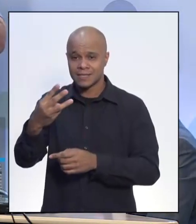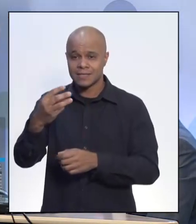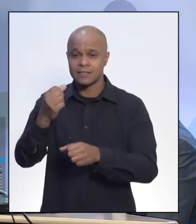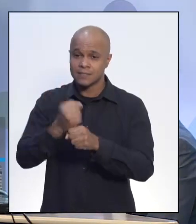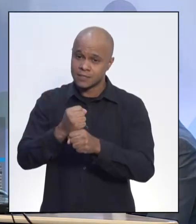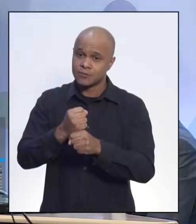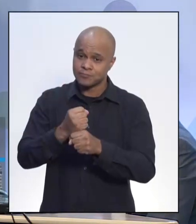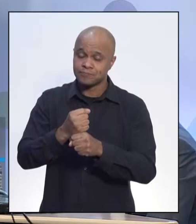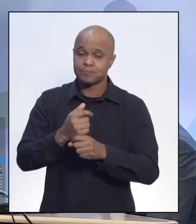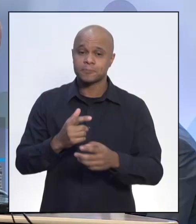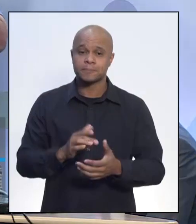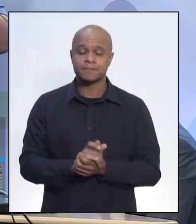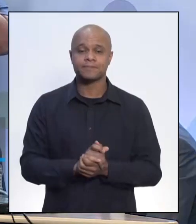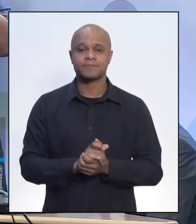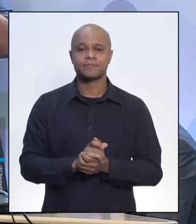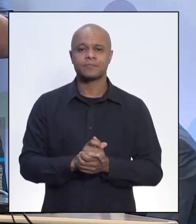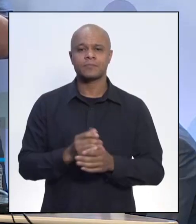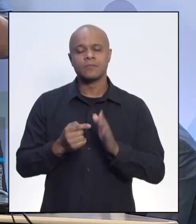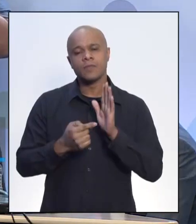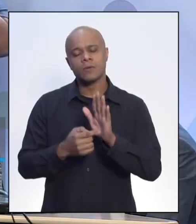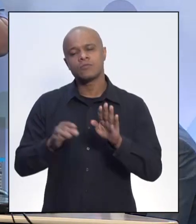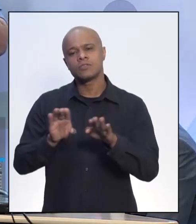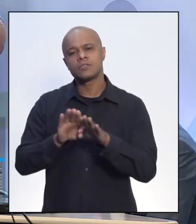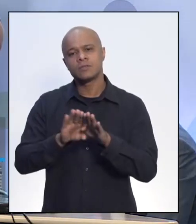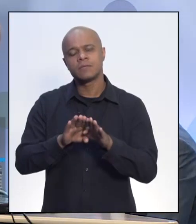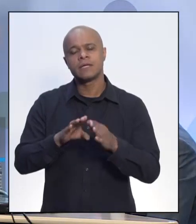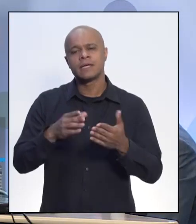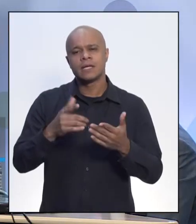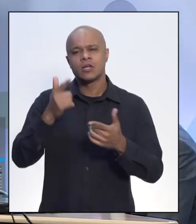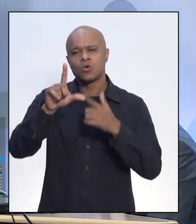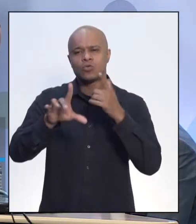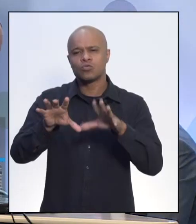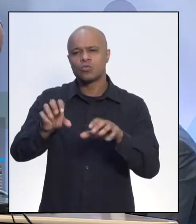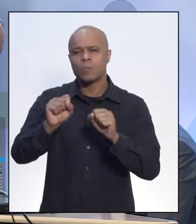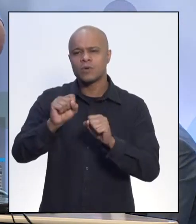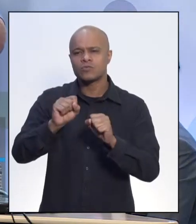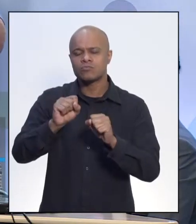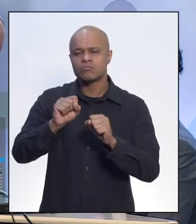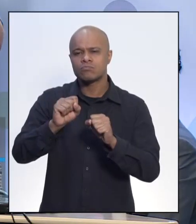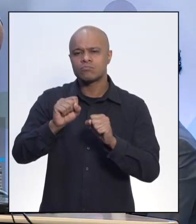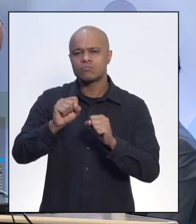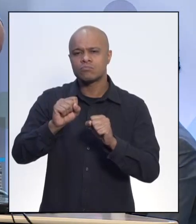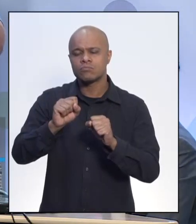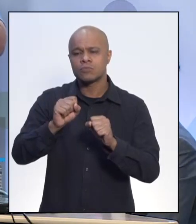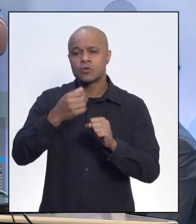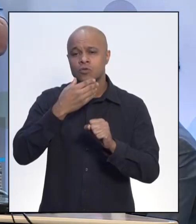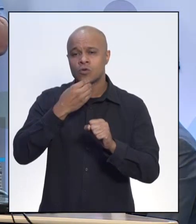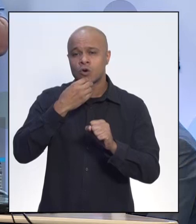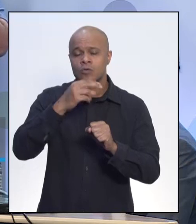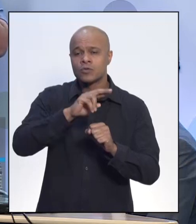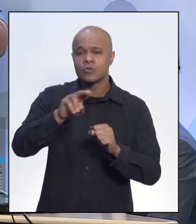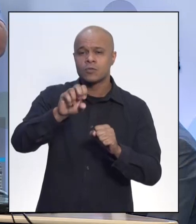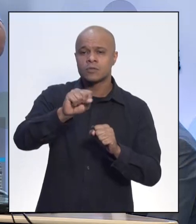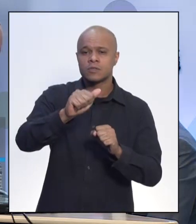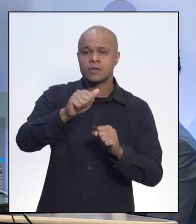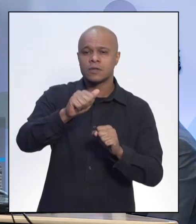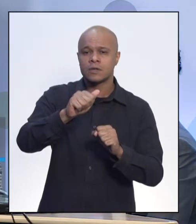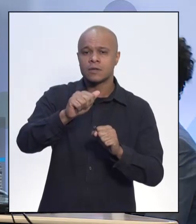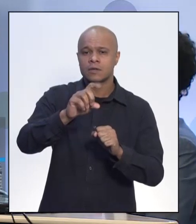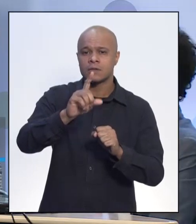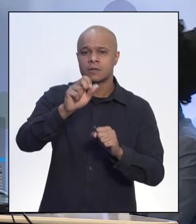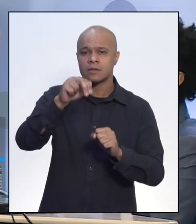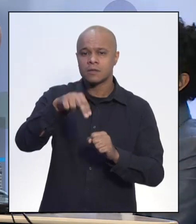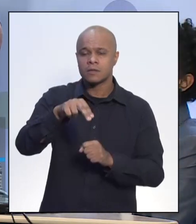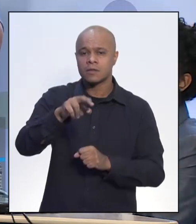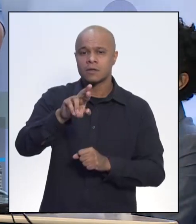relação de se pegar o Saddam Hussein, que já era um sonho, né, desde a época do governo do George Bush